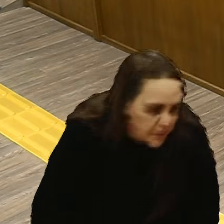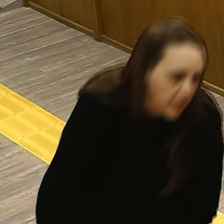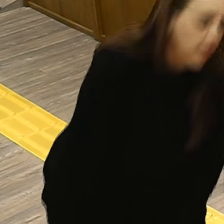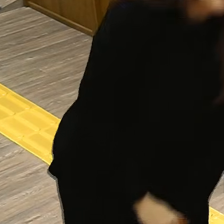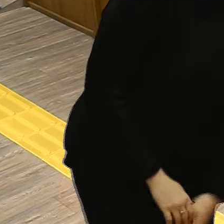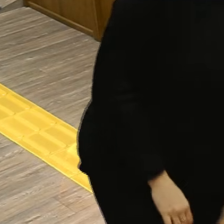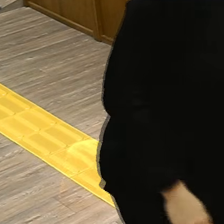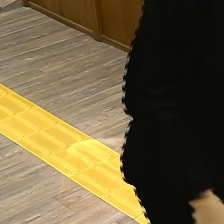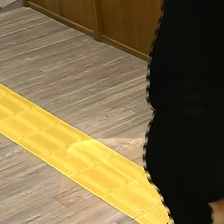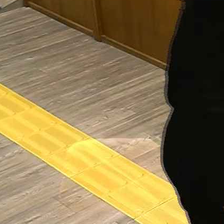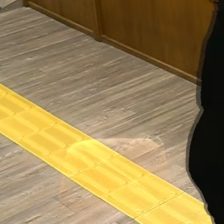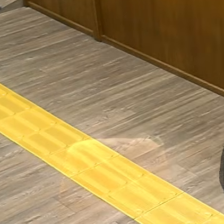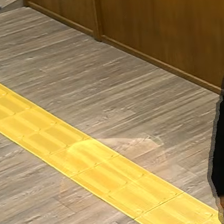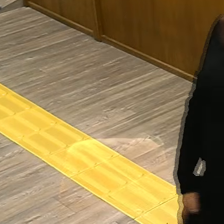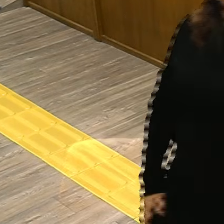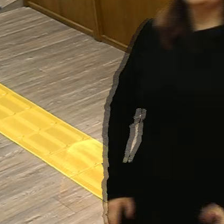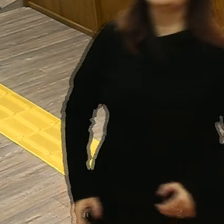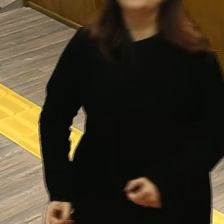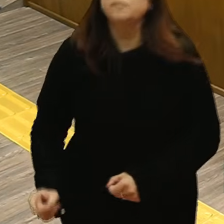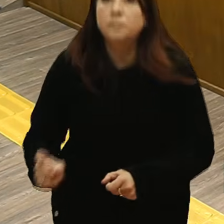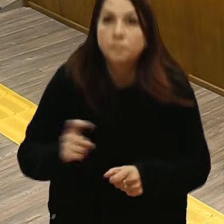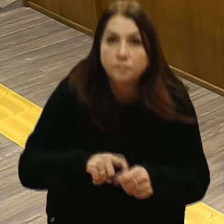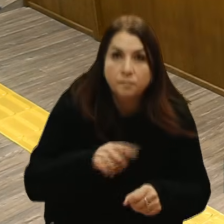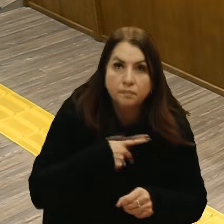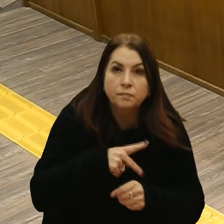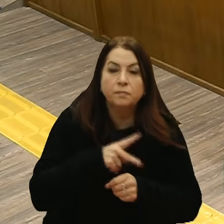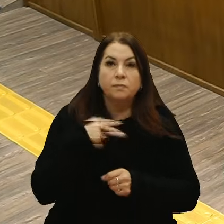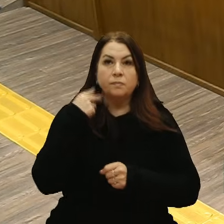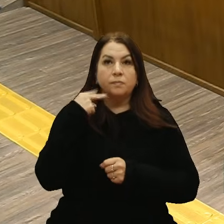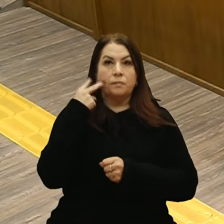Devolvo os trabalhos ao nosso vice-presidente João Wes.